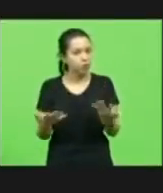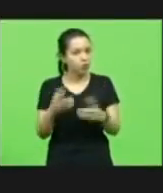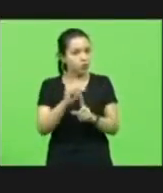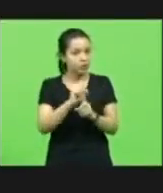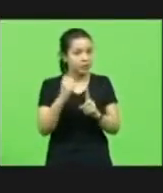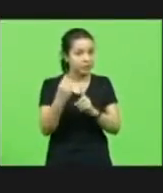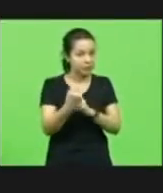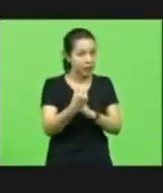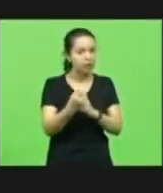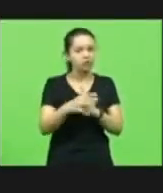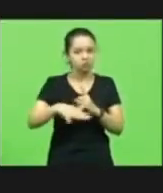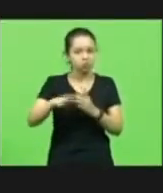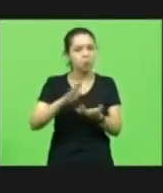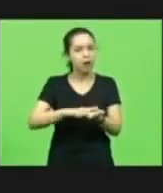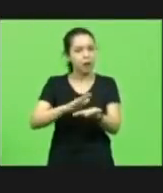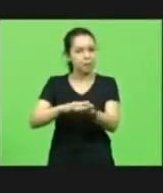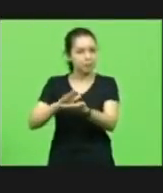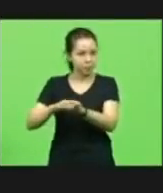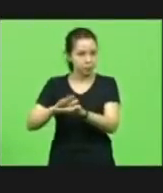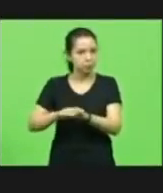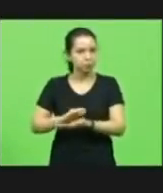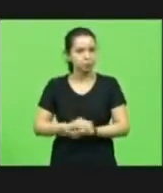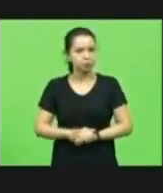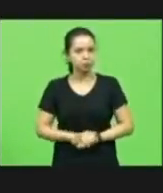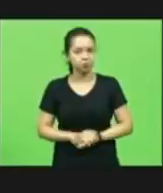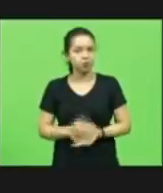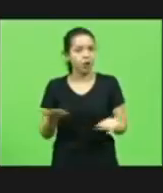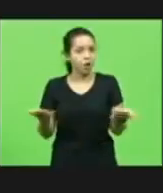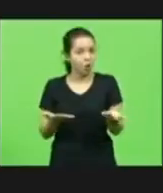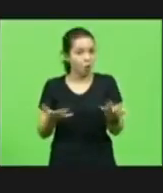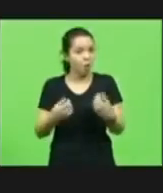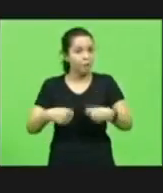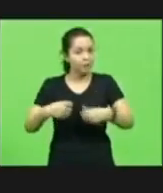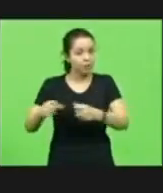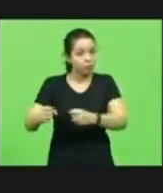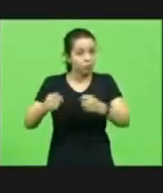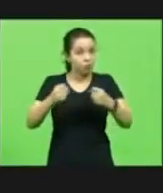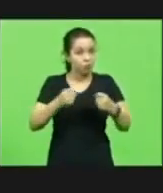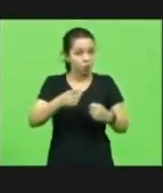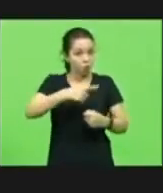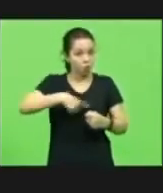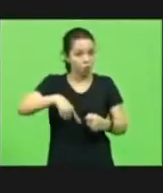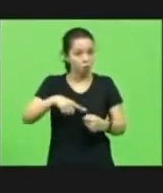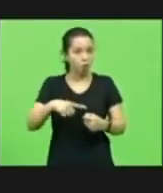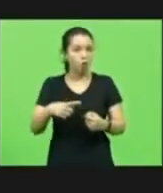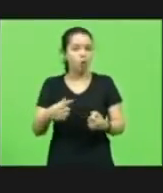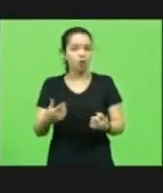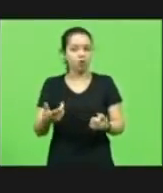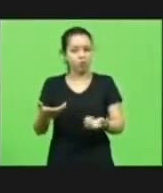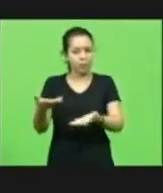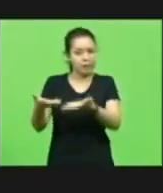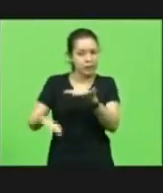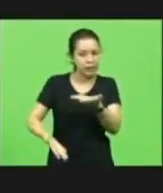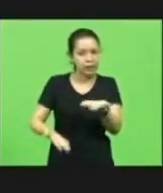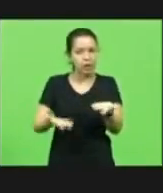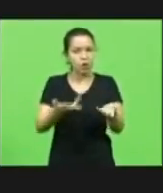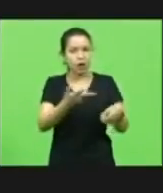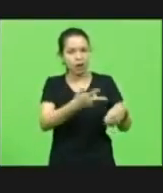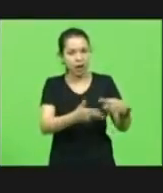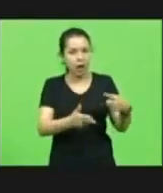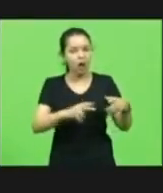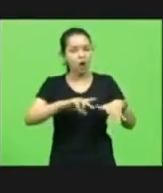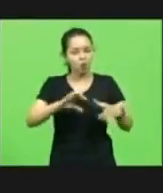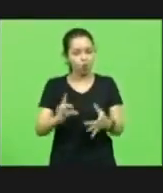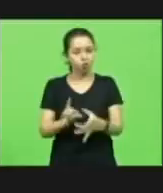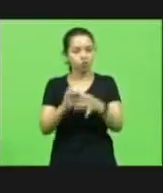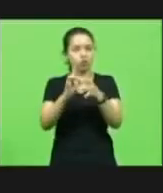toda está de parabéns. E dizer que agora é unir forças, os que ganharam, os que perderam, e trabalhar pelo bem de cada município, pelo bem